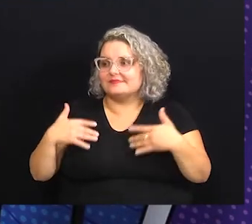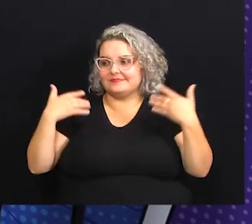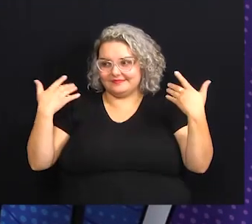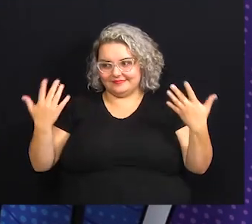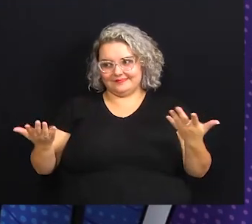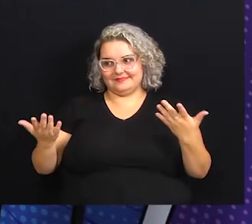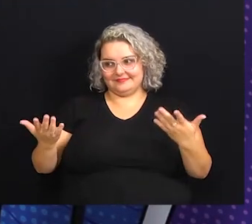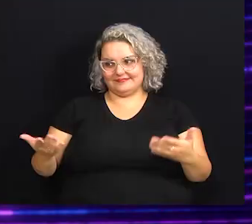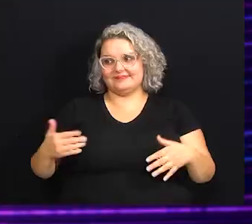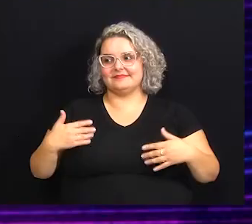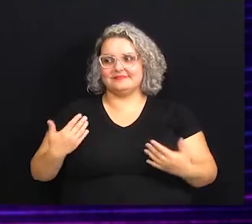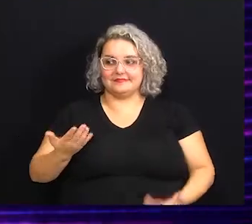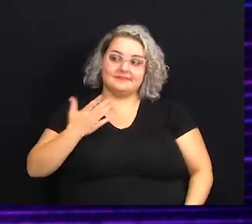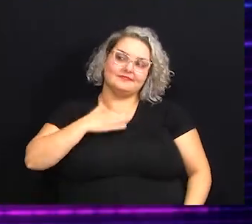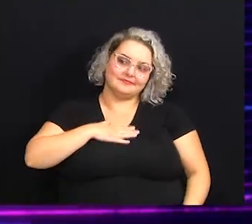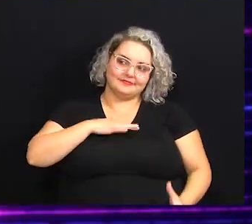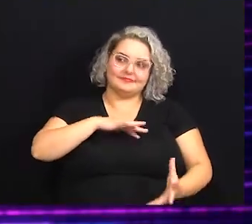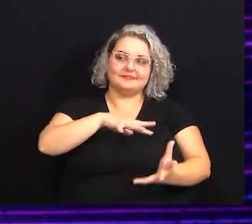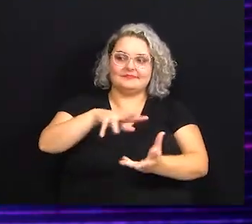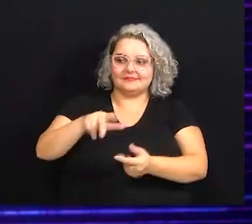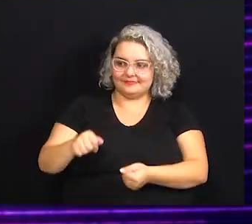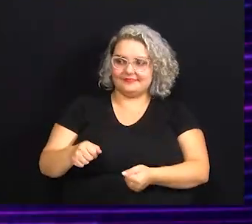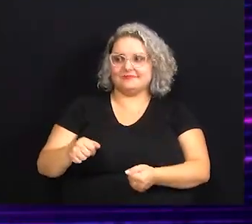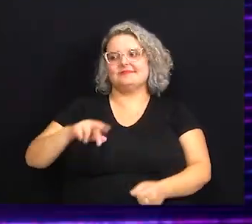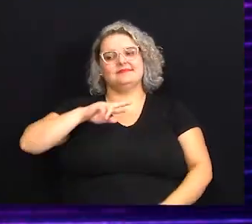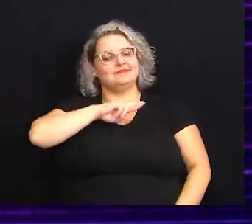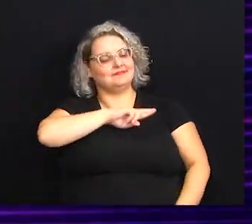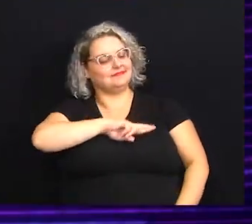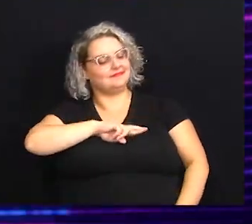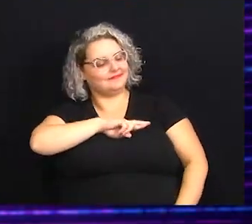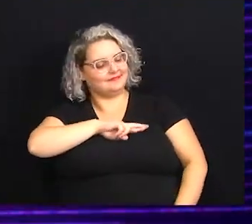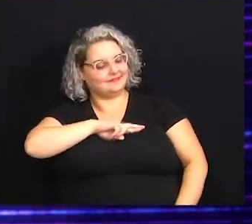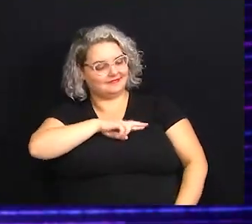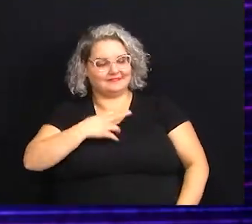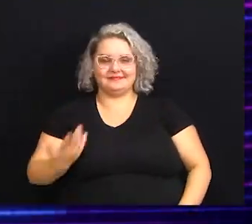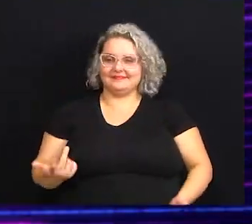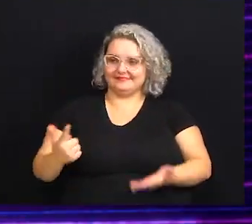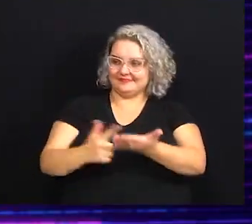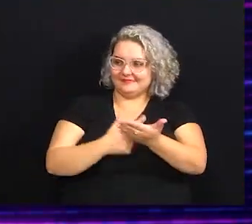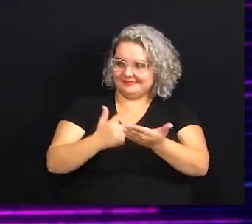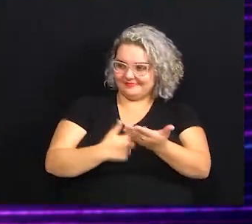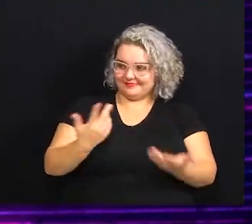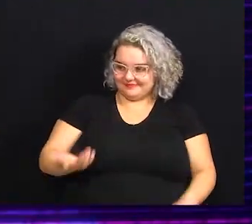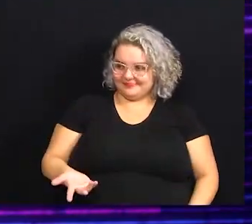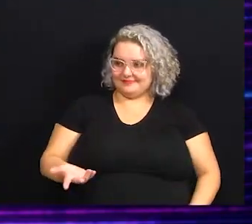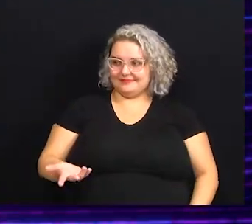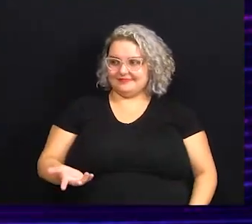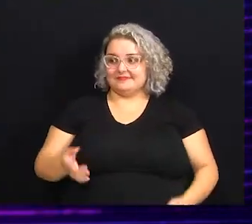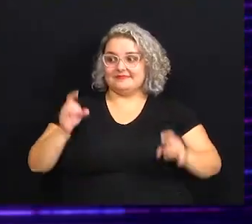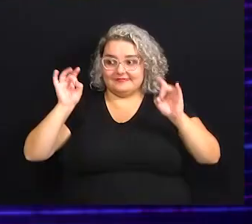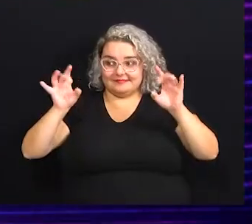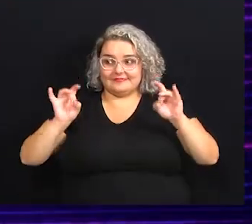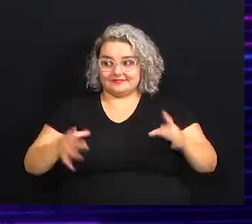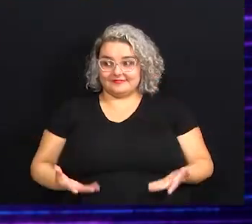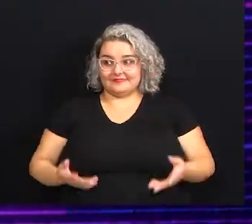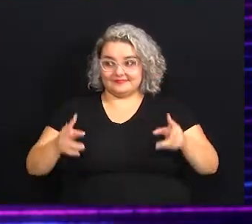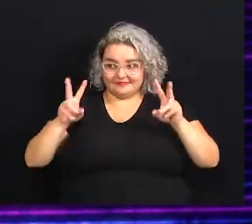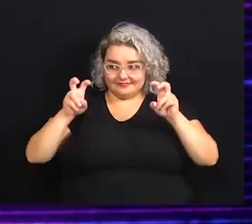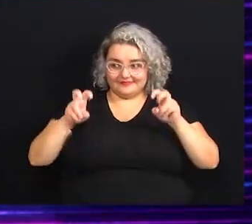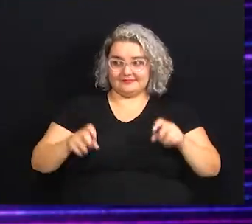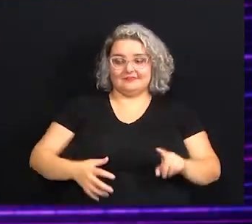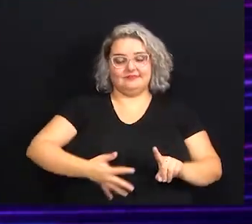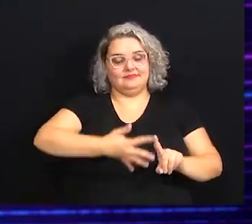Bom, meu livro é um livro de romance, muito especial porque aí ele aborda a